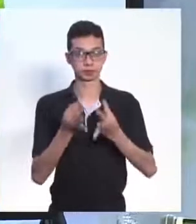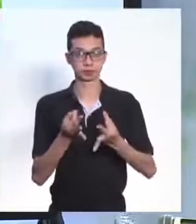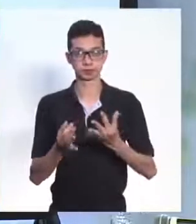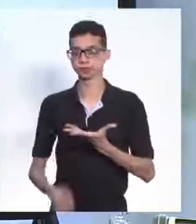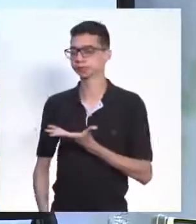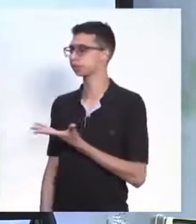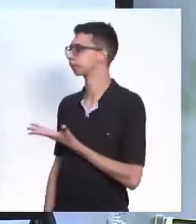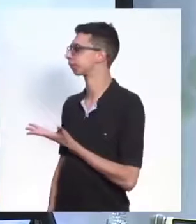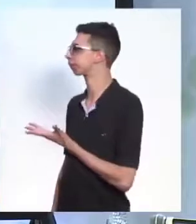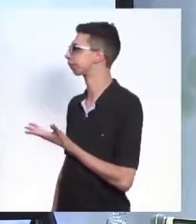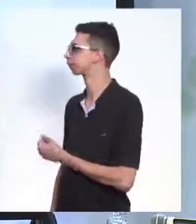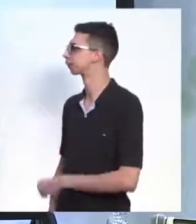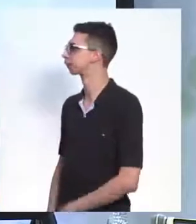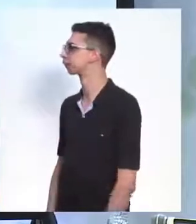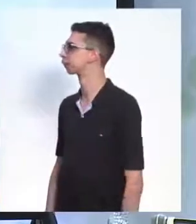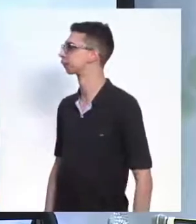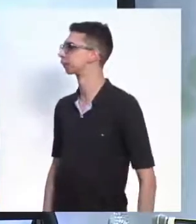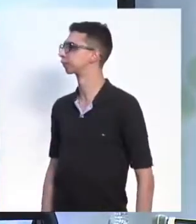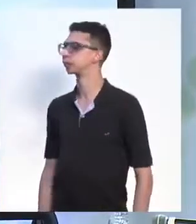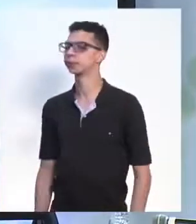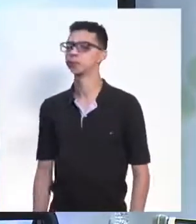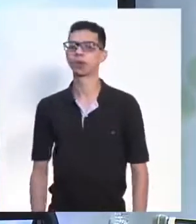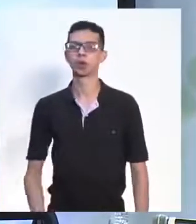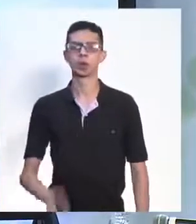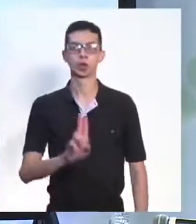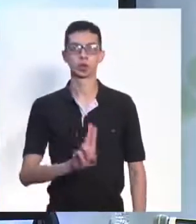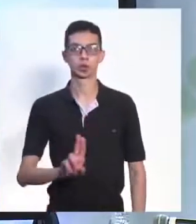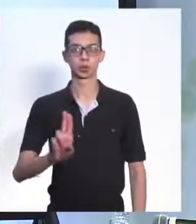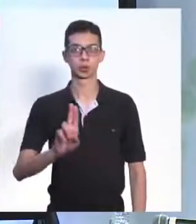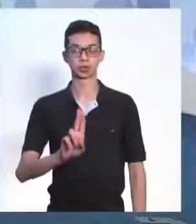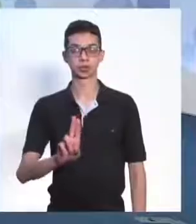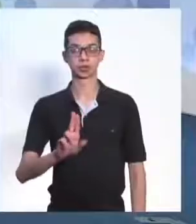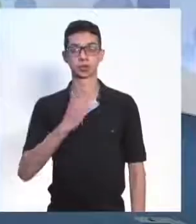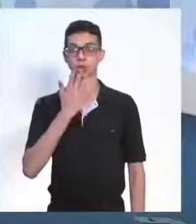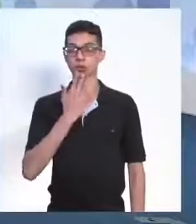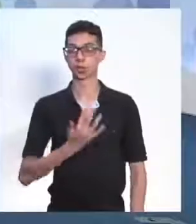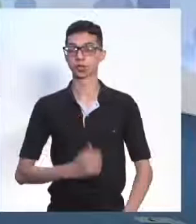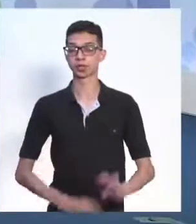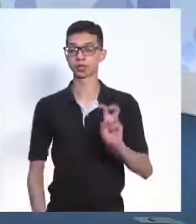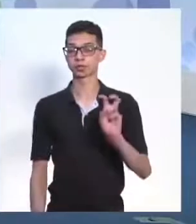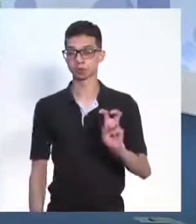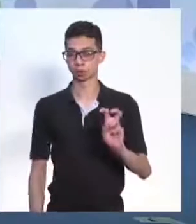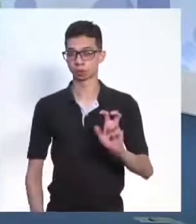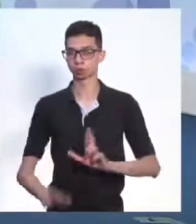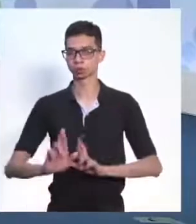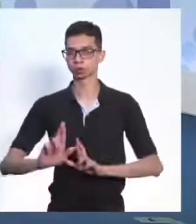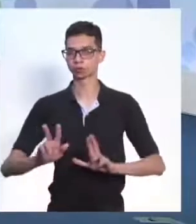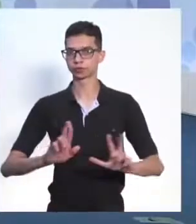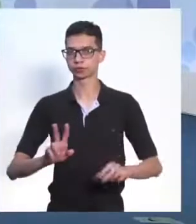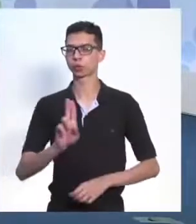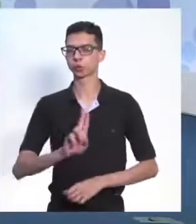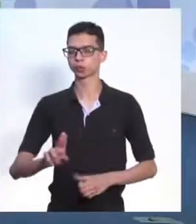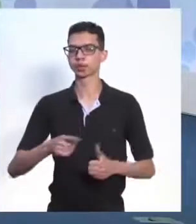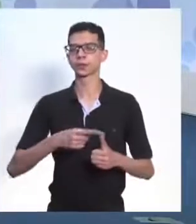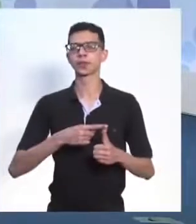vou usar 5 cores diferentes de bala de goma. Eu vou usar o